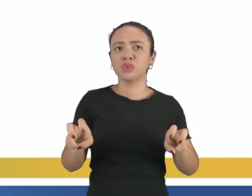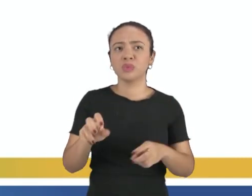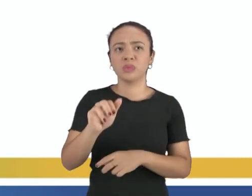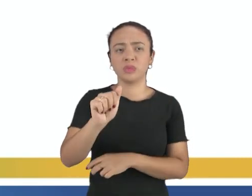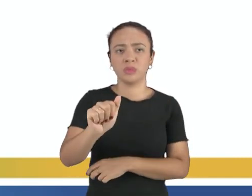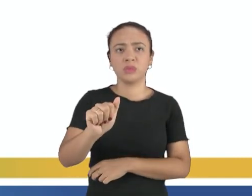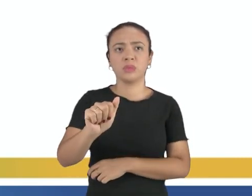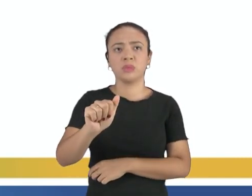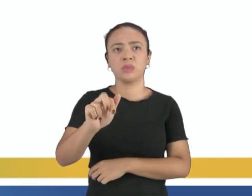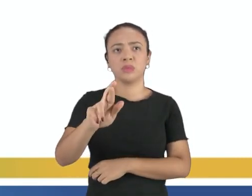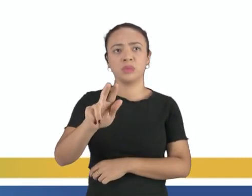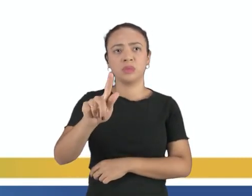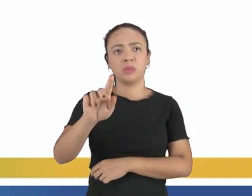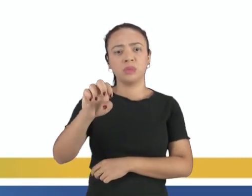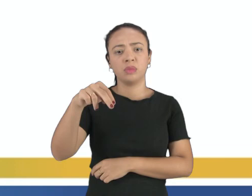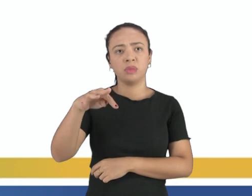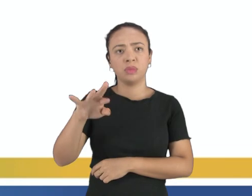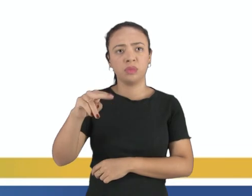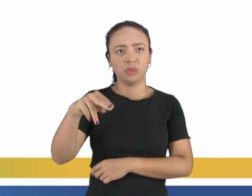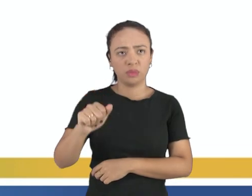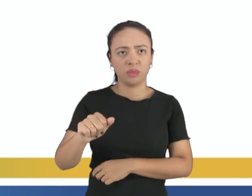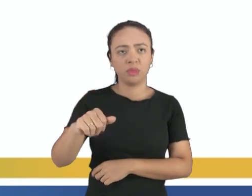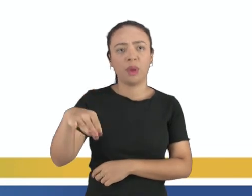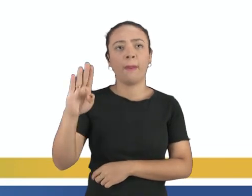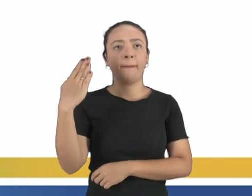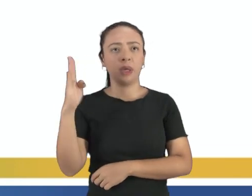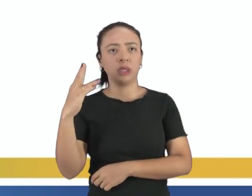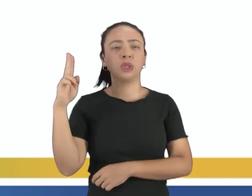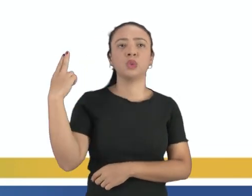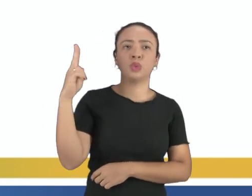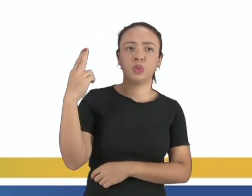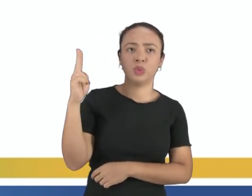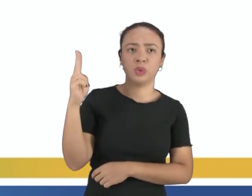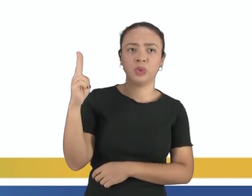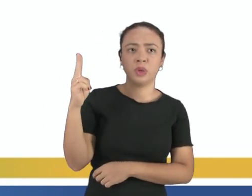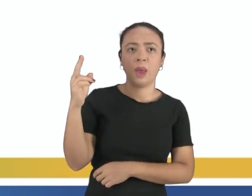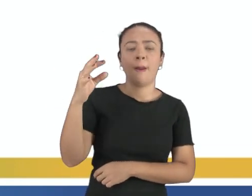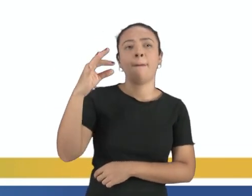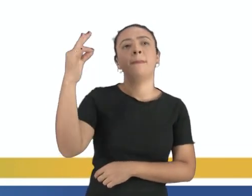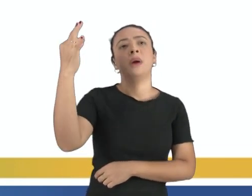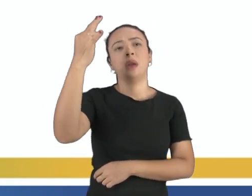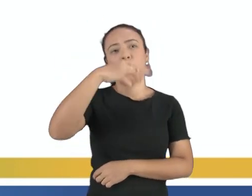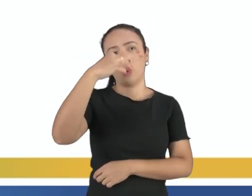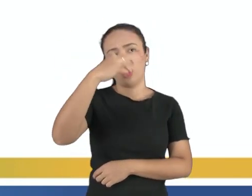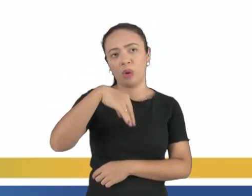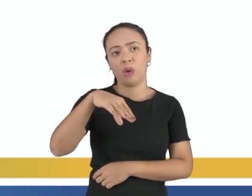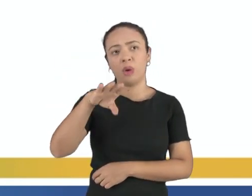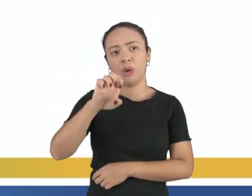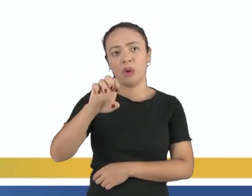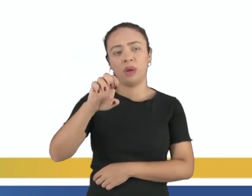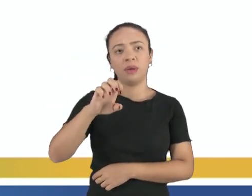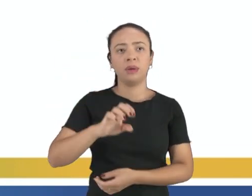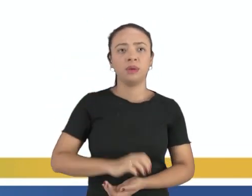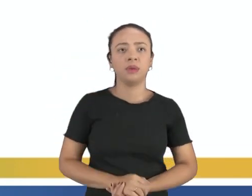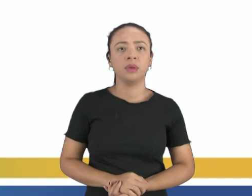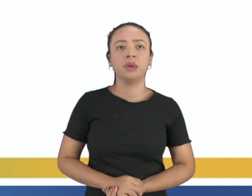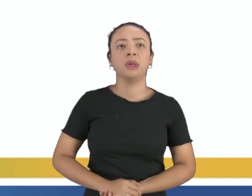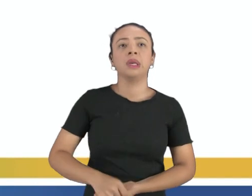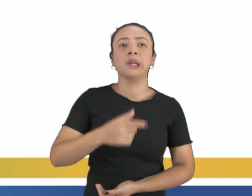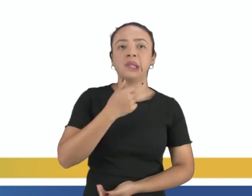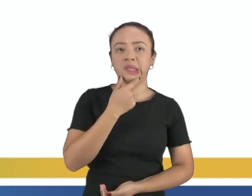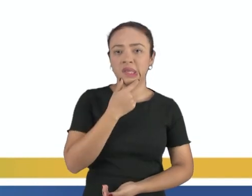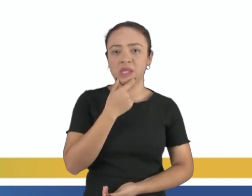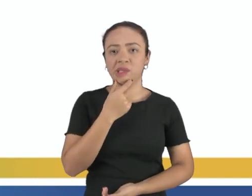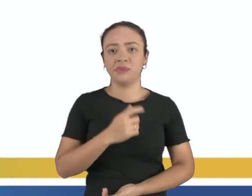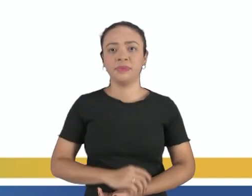Letra A, Argentina. B, Brasil. C, Uruguai. D, Paraguai. Ou E,